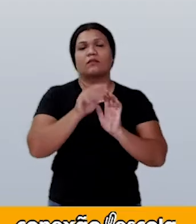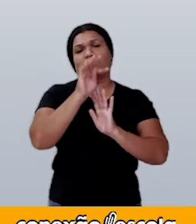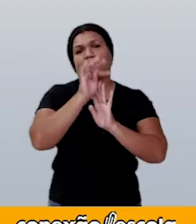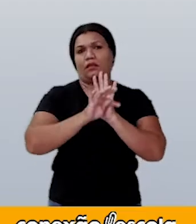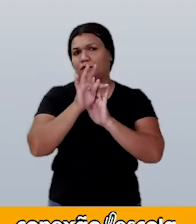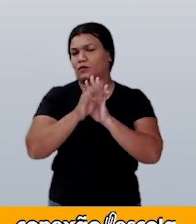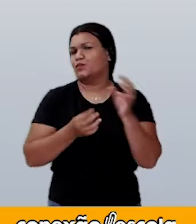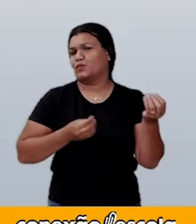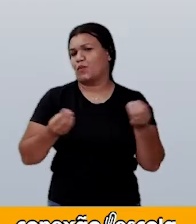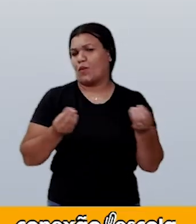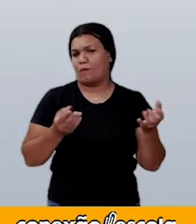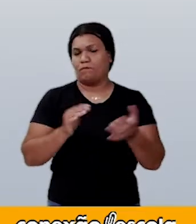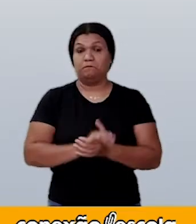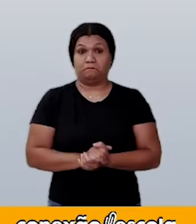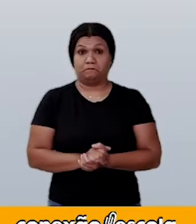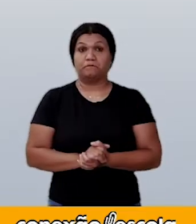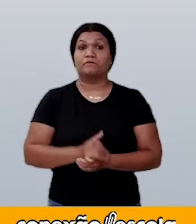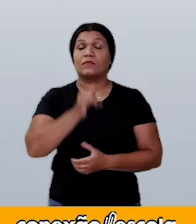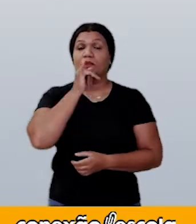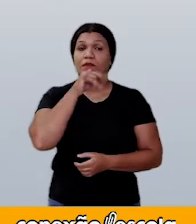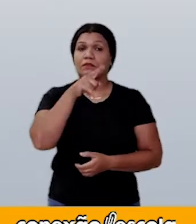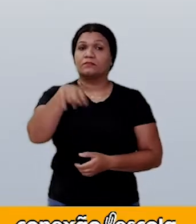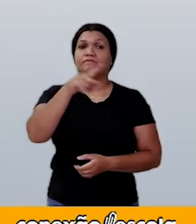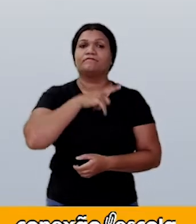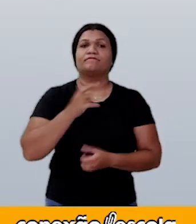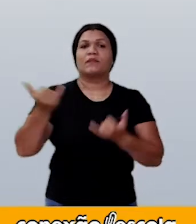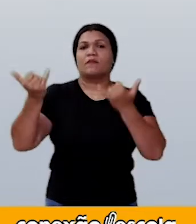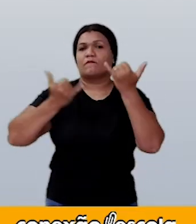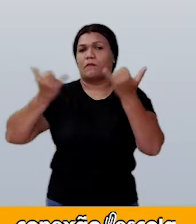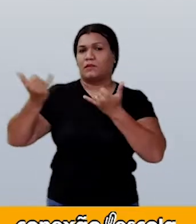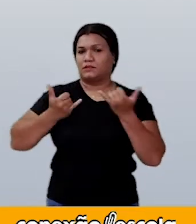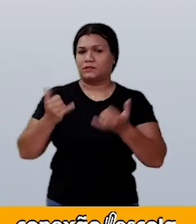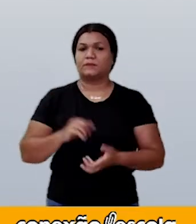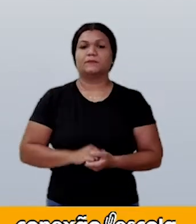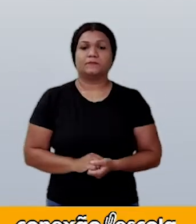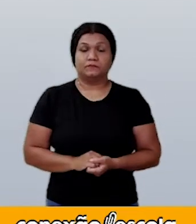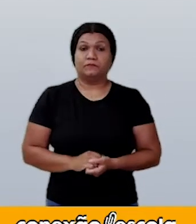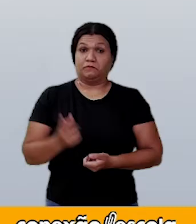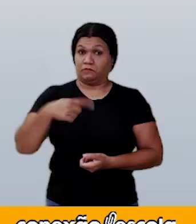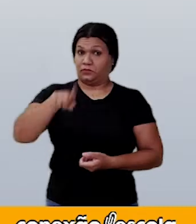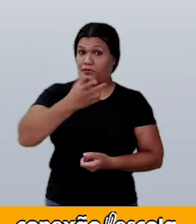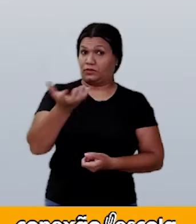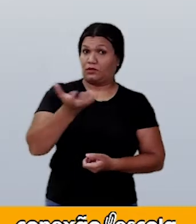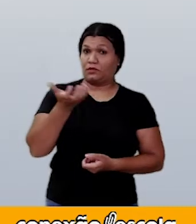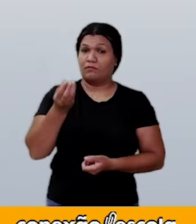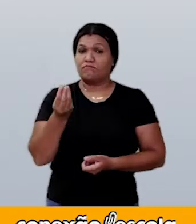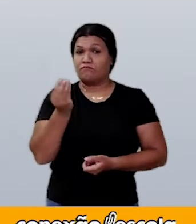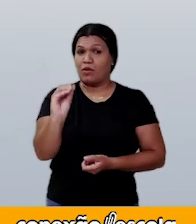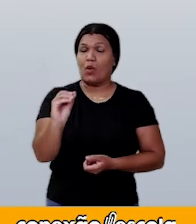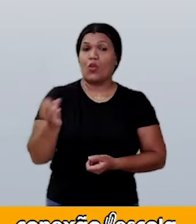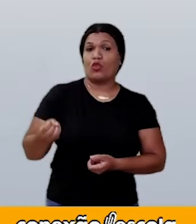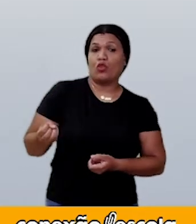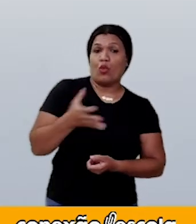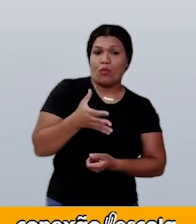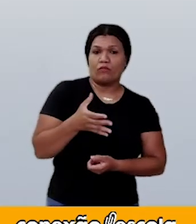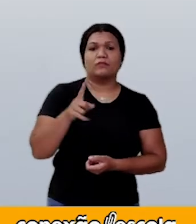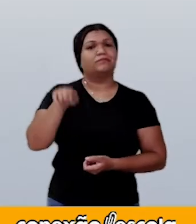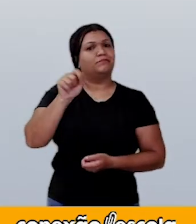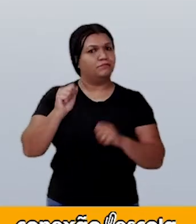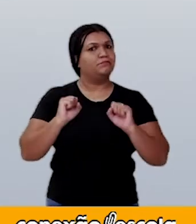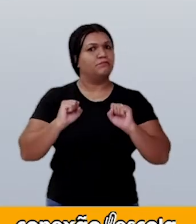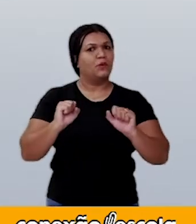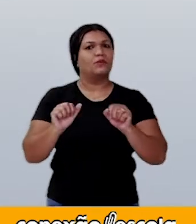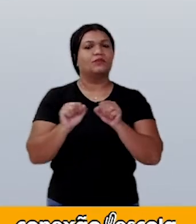texto. Então, por exemplo, quando você está trazendo uma informação e você quer adicionar uma nova, você pode utilizar